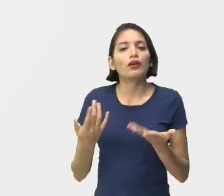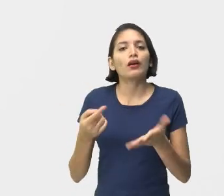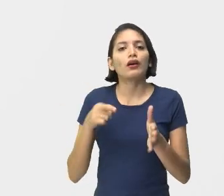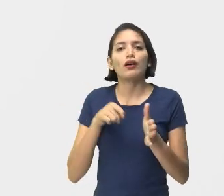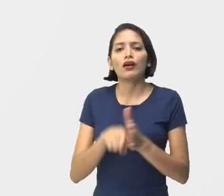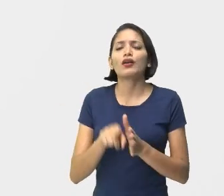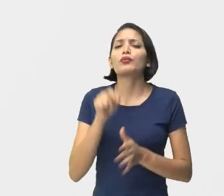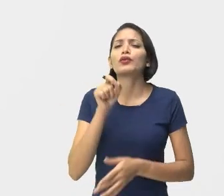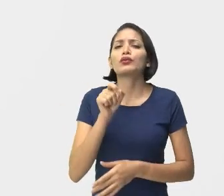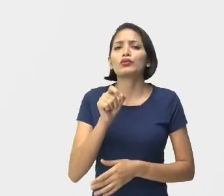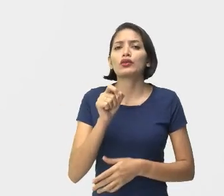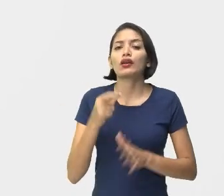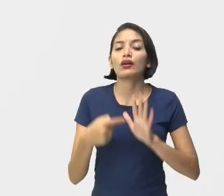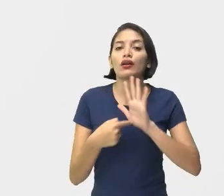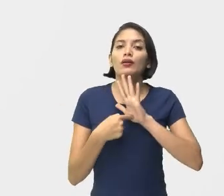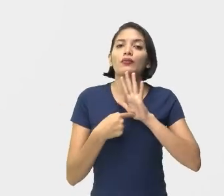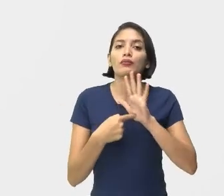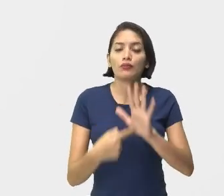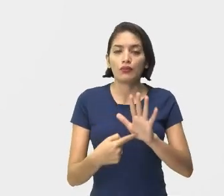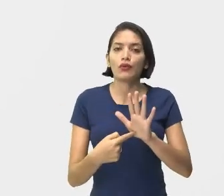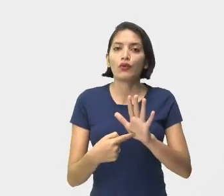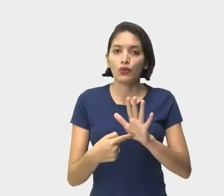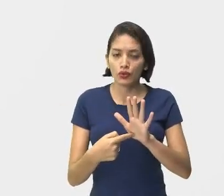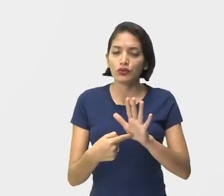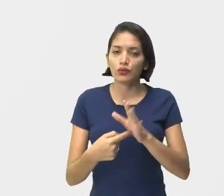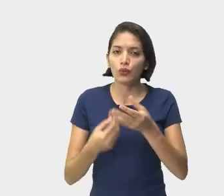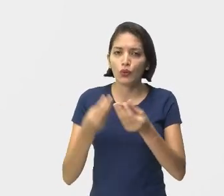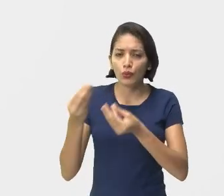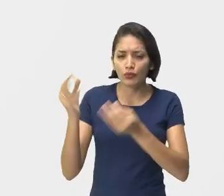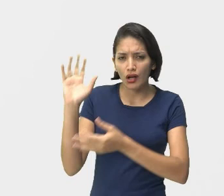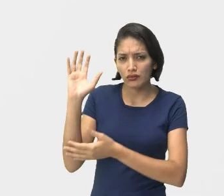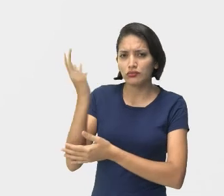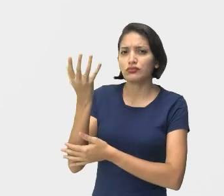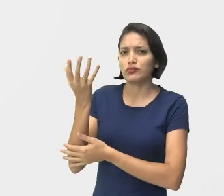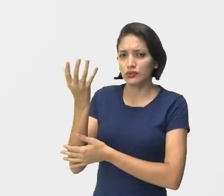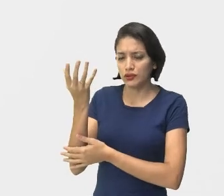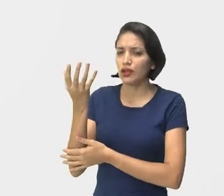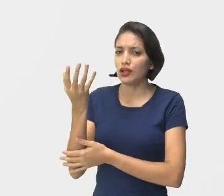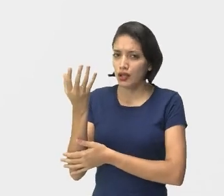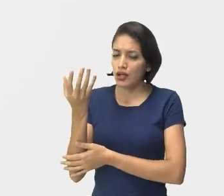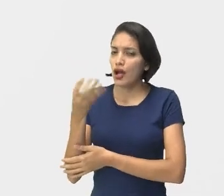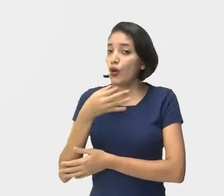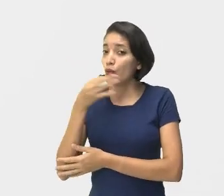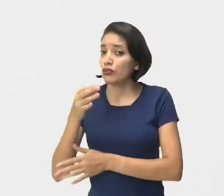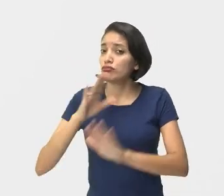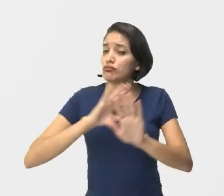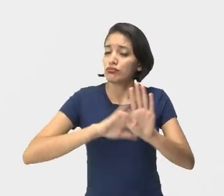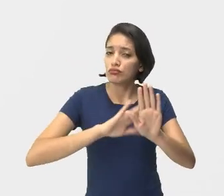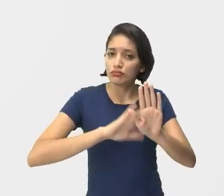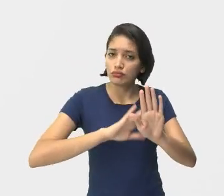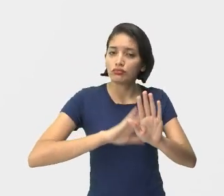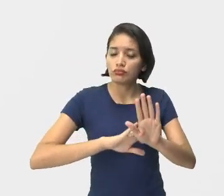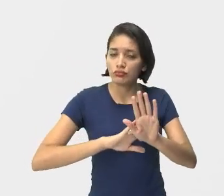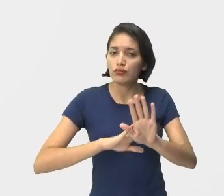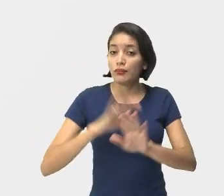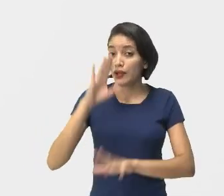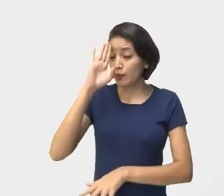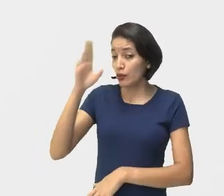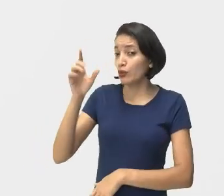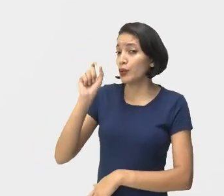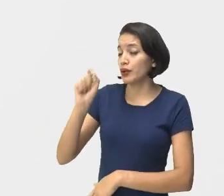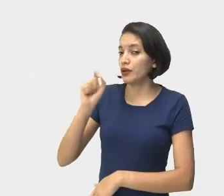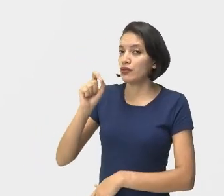aí, ela já revela o teor de um discurso ideológico, principalmente aquele